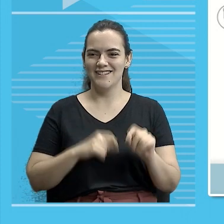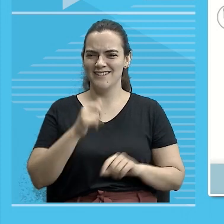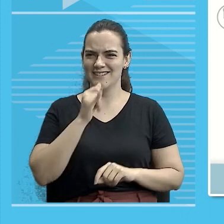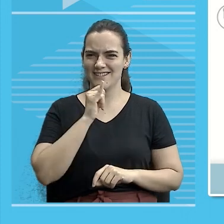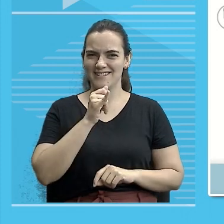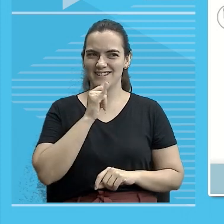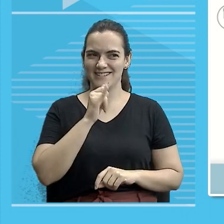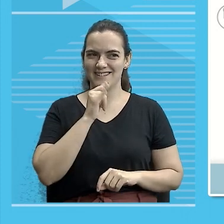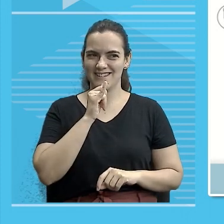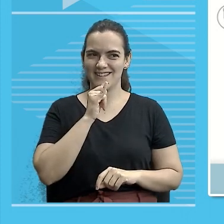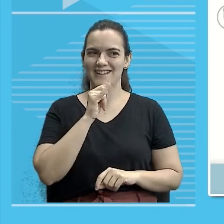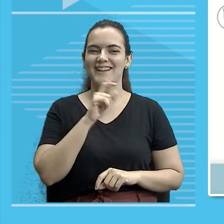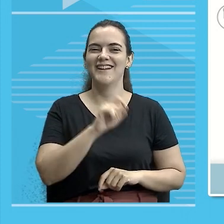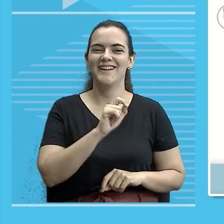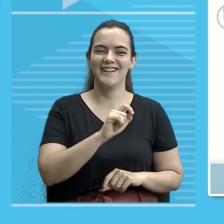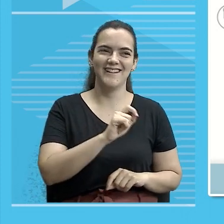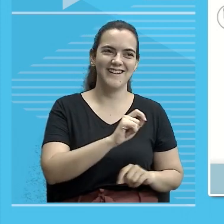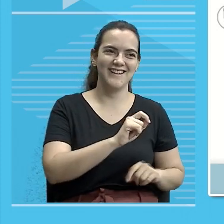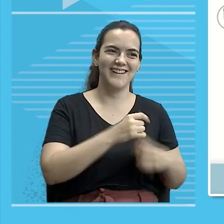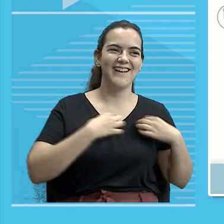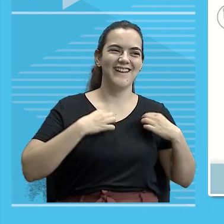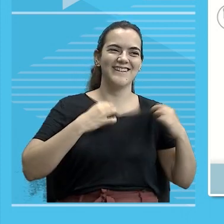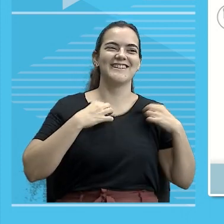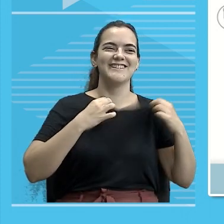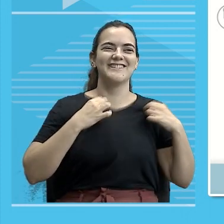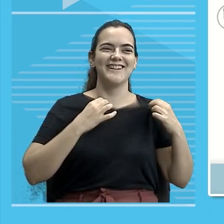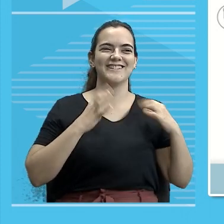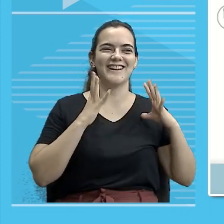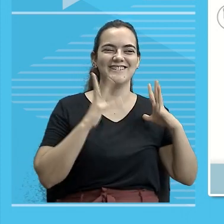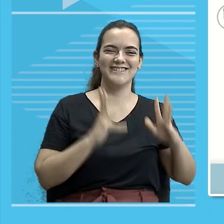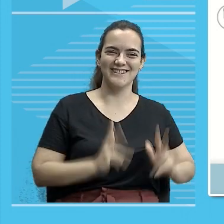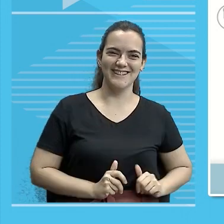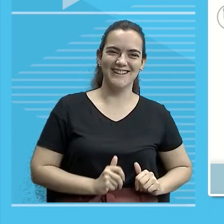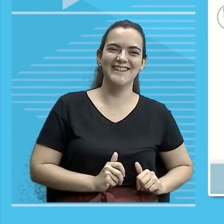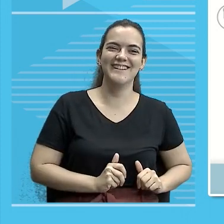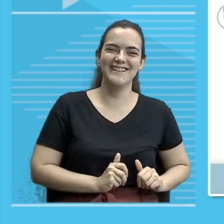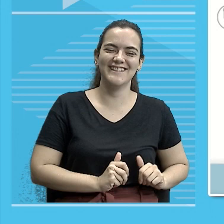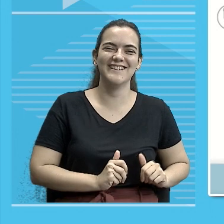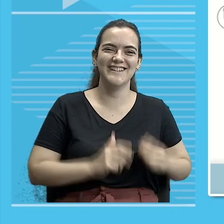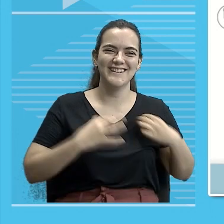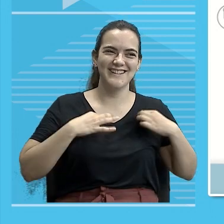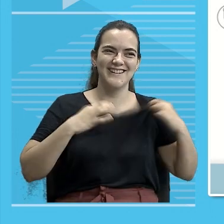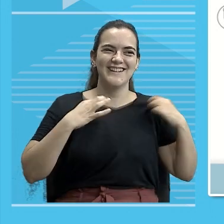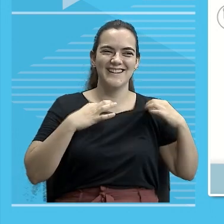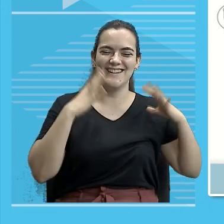bota na máquina tu lava aí sai dobrado É incrível isso